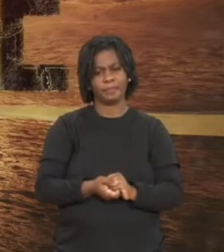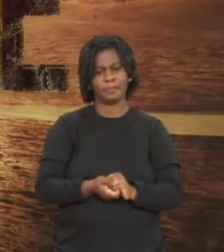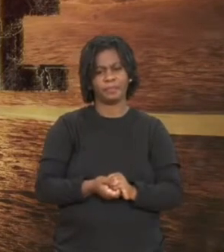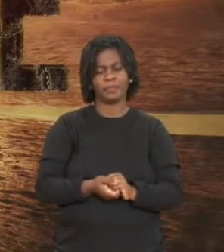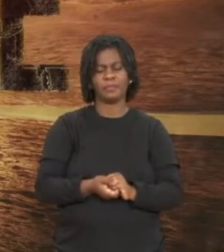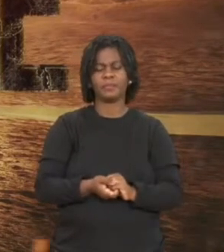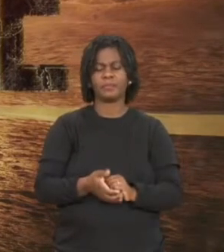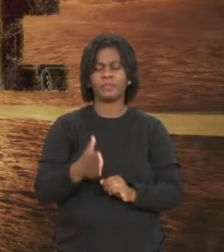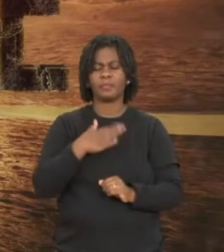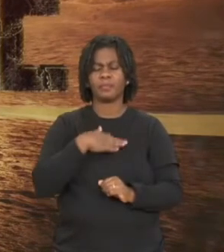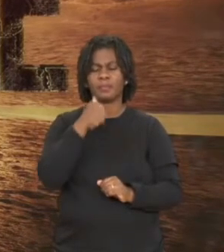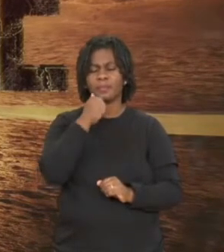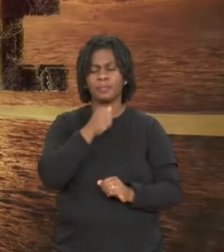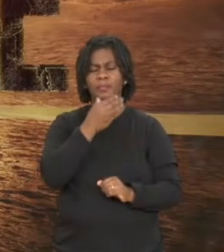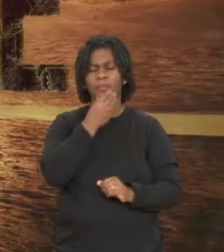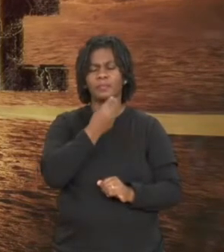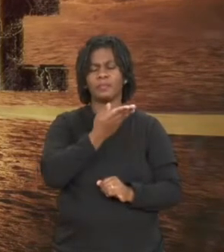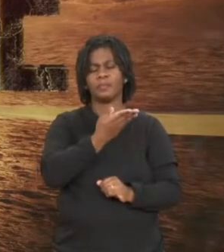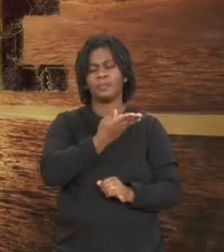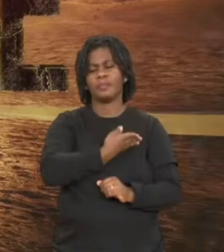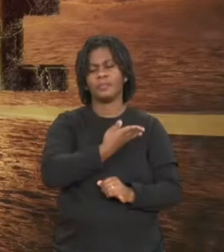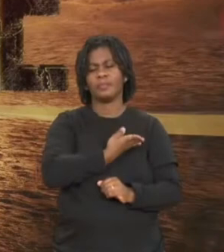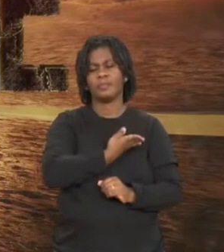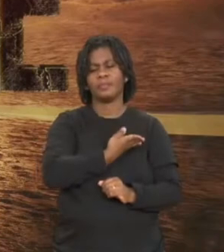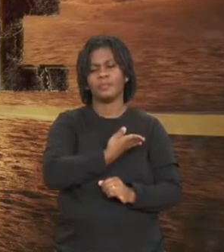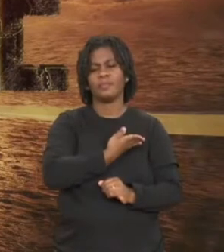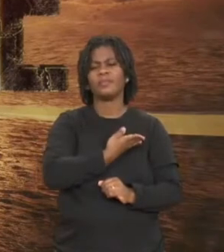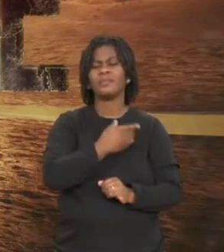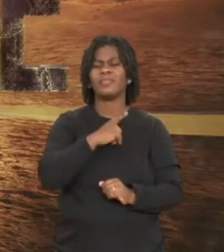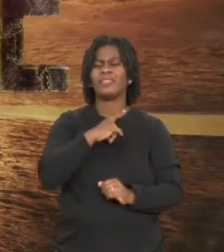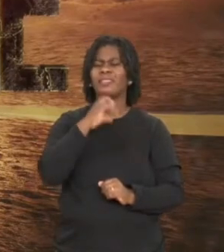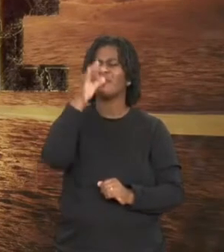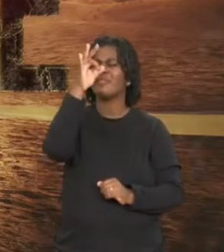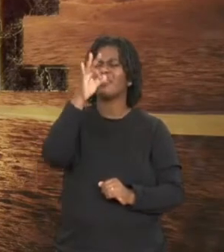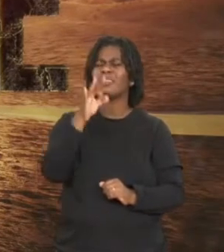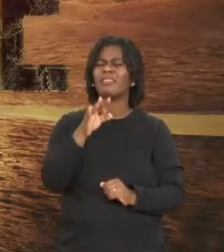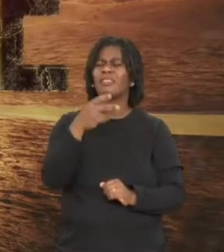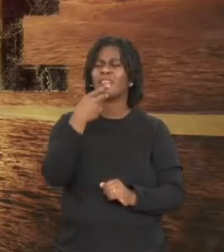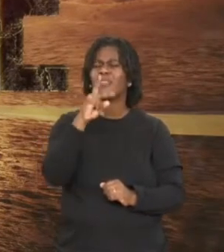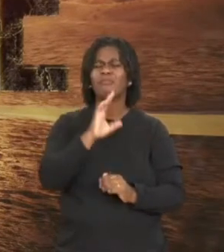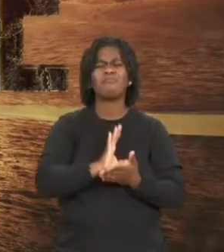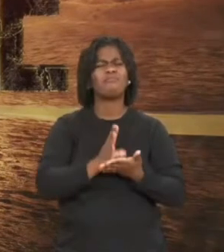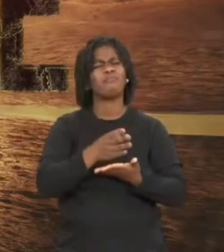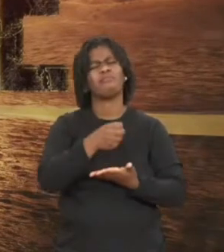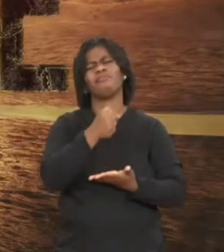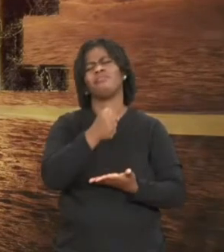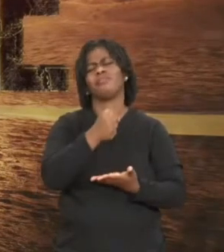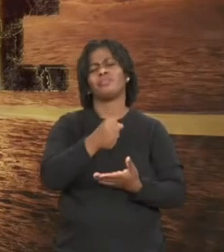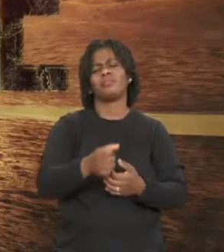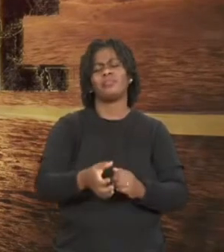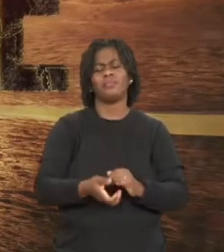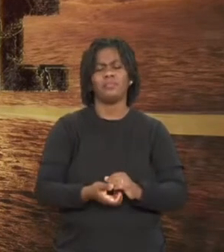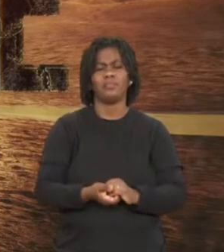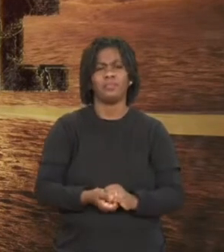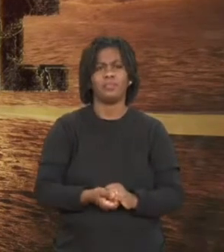Minha amiga, meu amigo, tenha certeza da sua salvação.